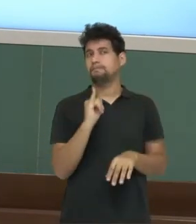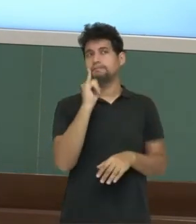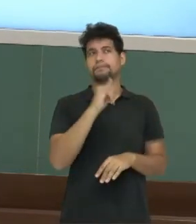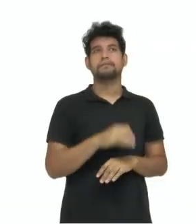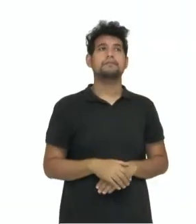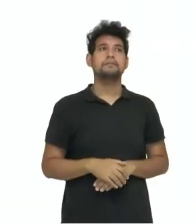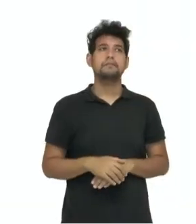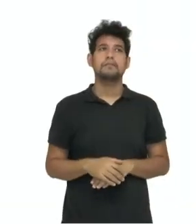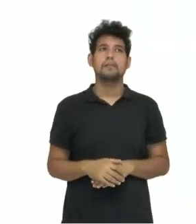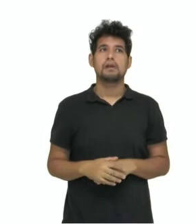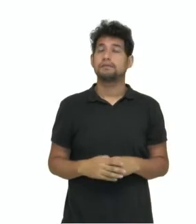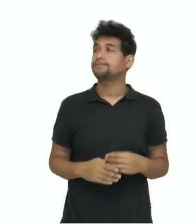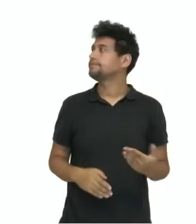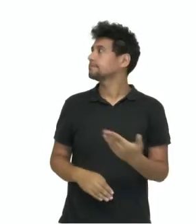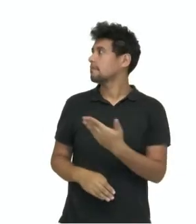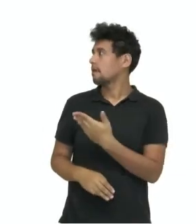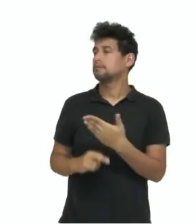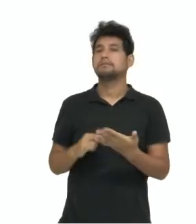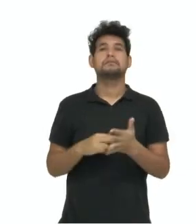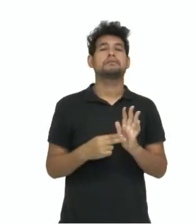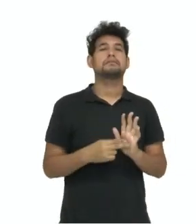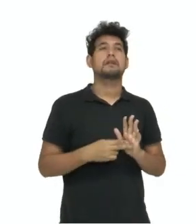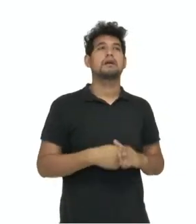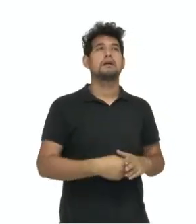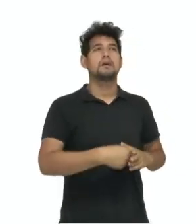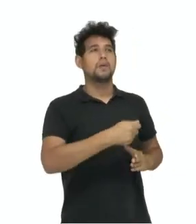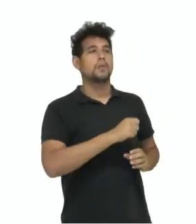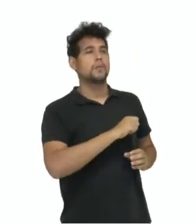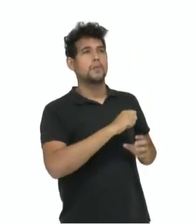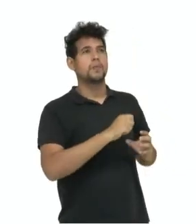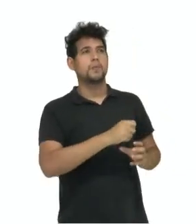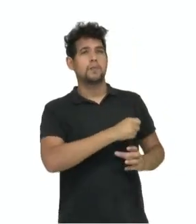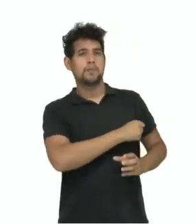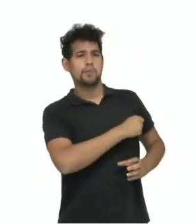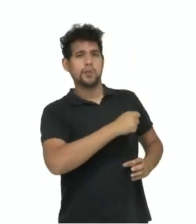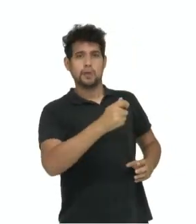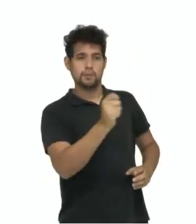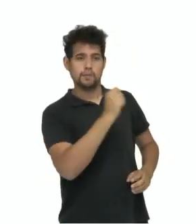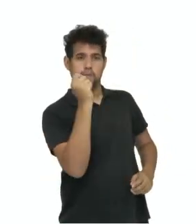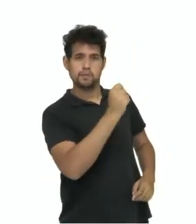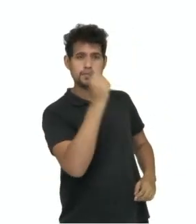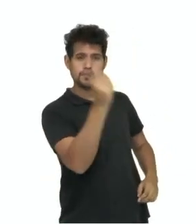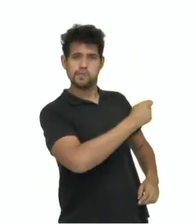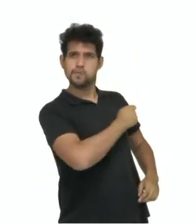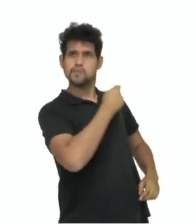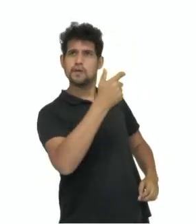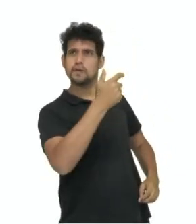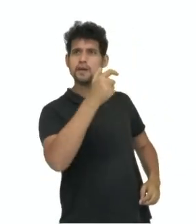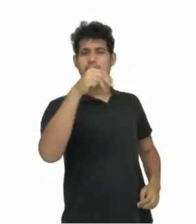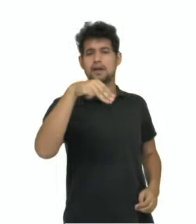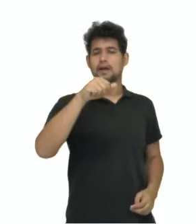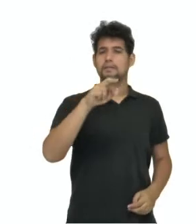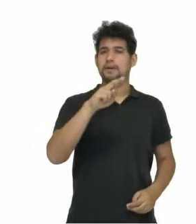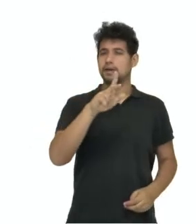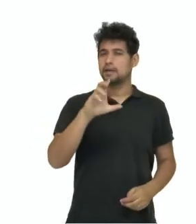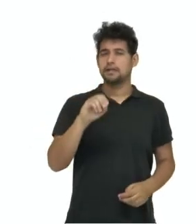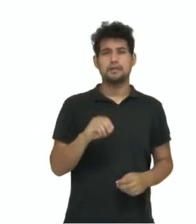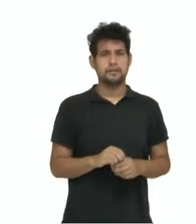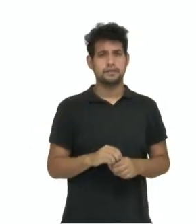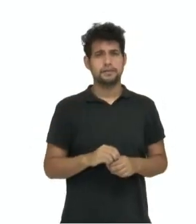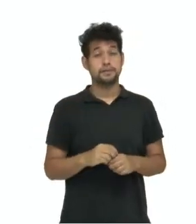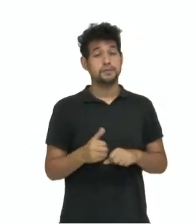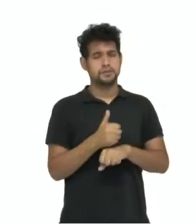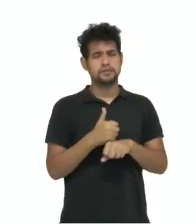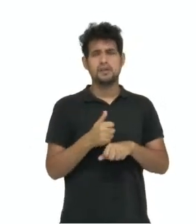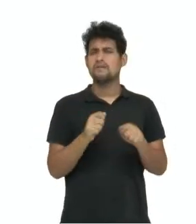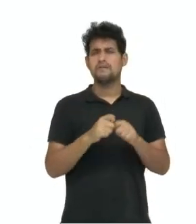Então essa é a técnica do arremesso do martelo. O atleta faz vários giros